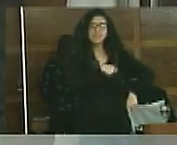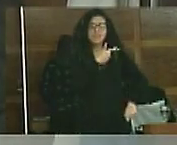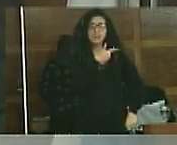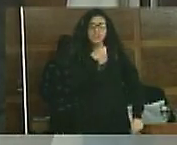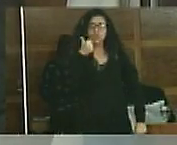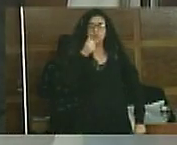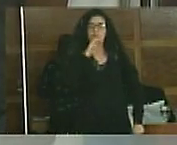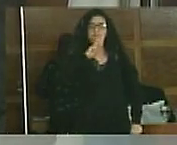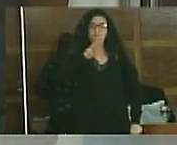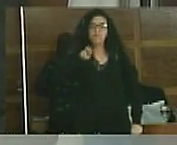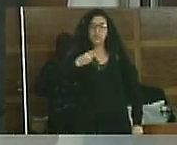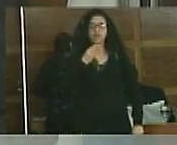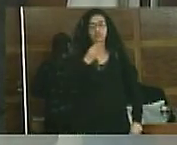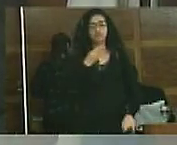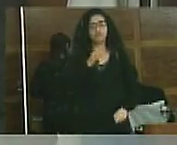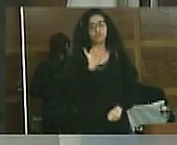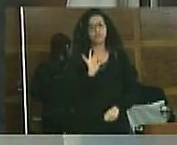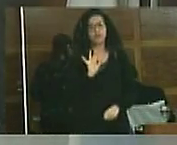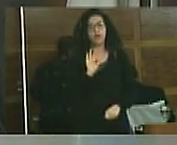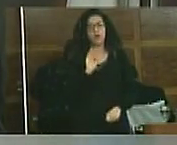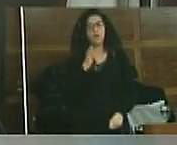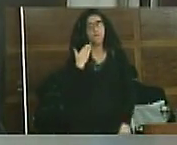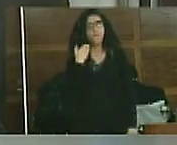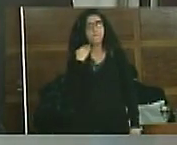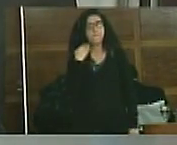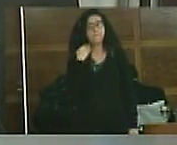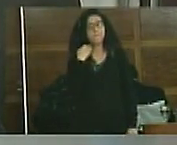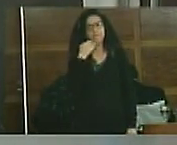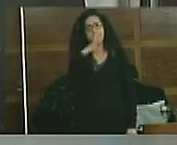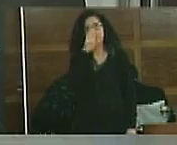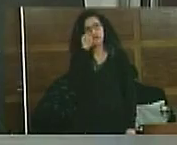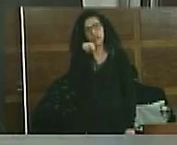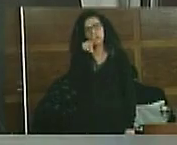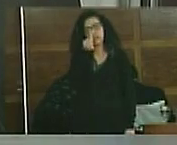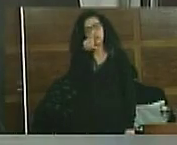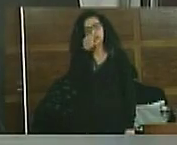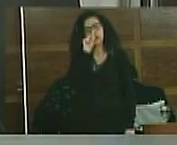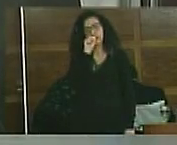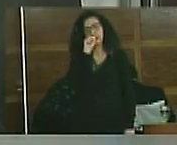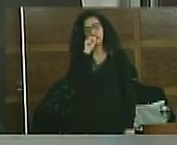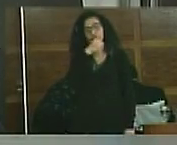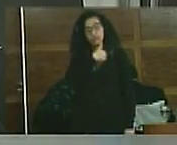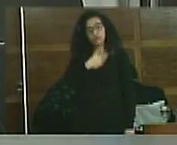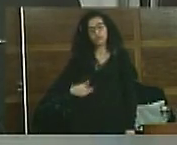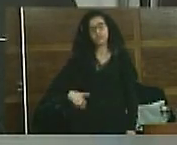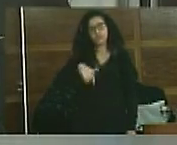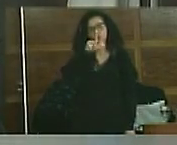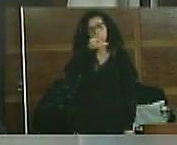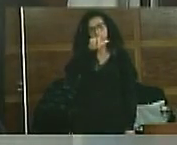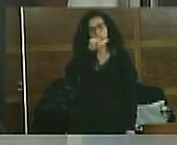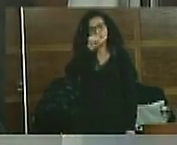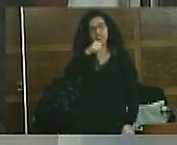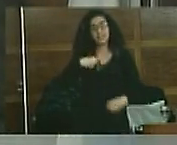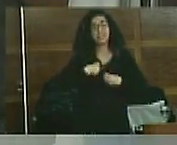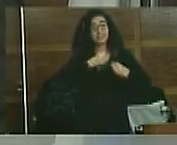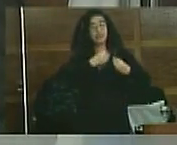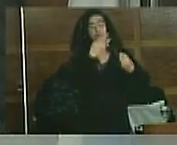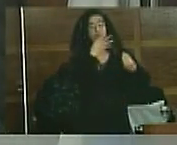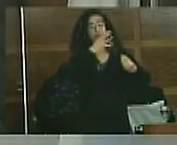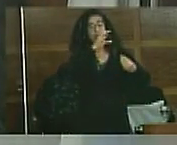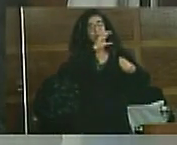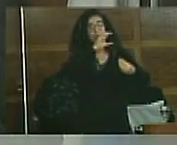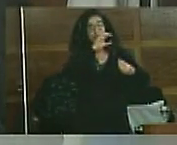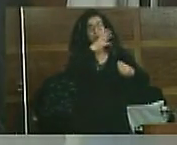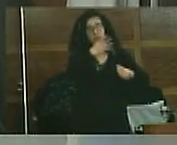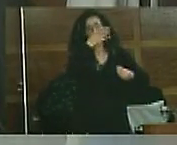21 milhões. O BNDES, desde o governo Lula, deu para o governo